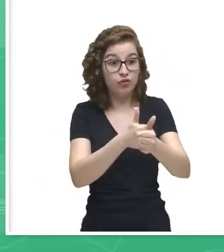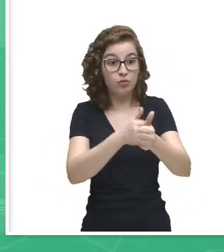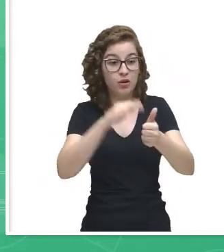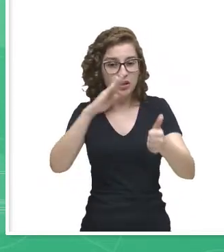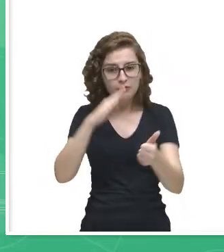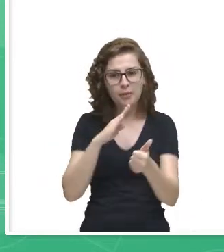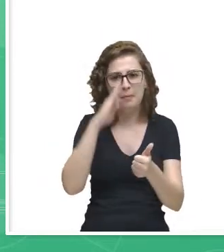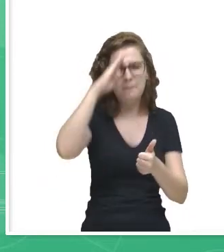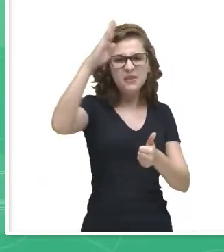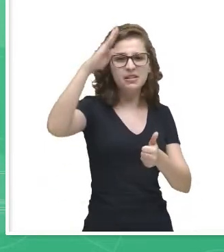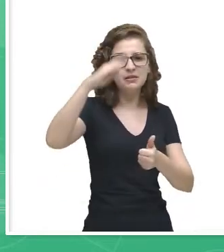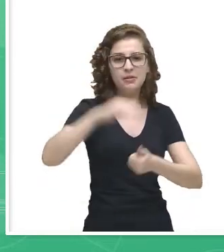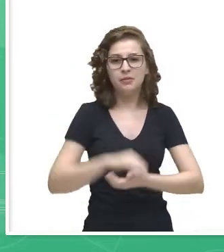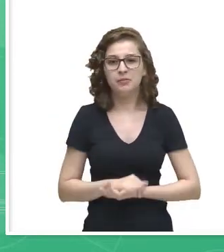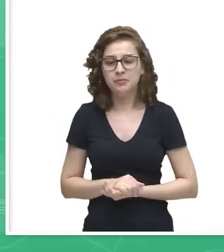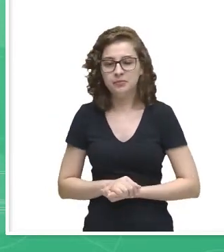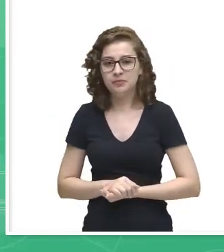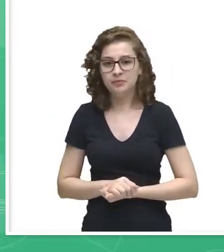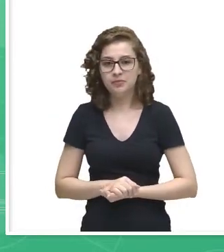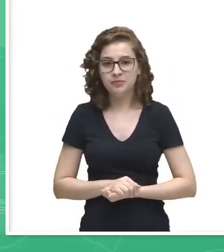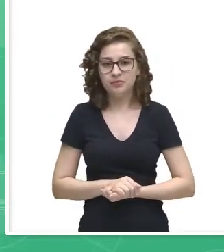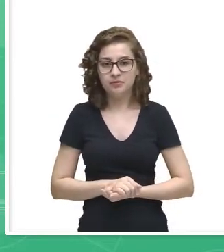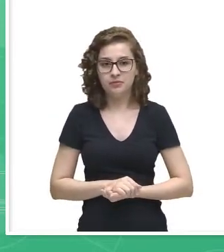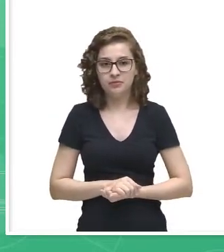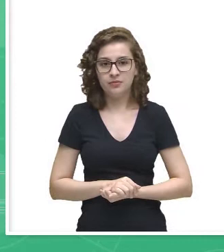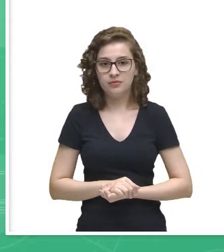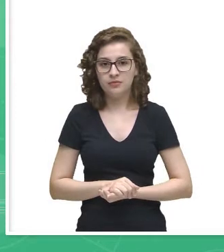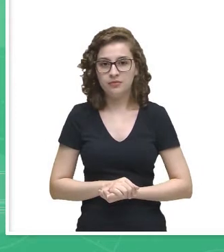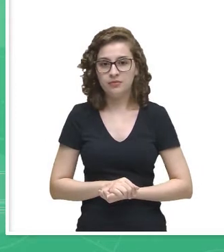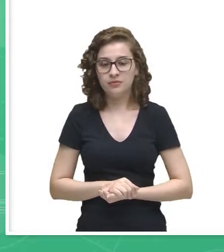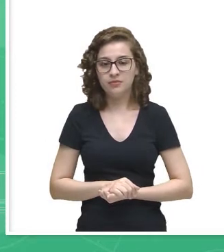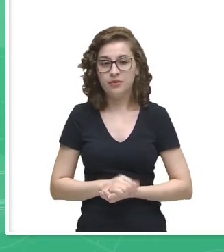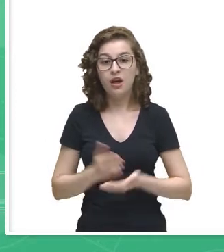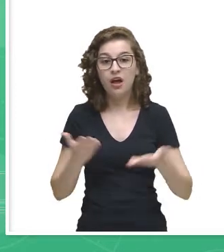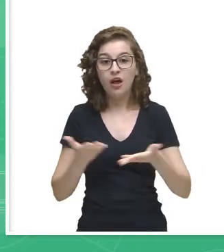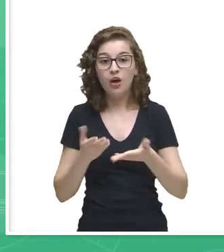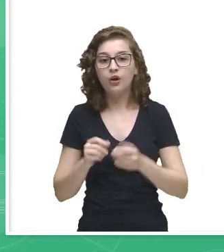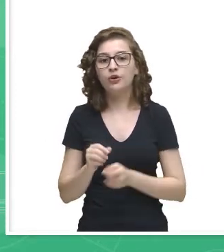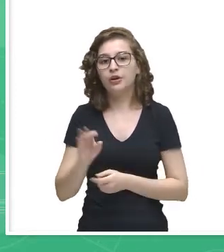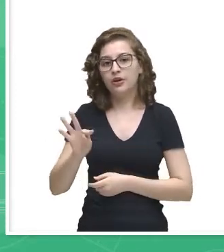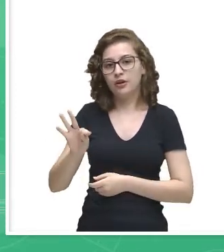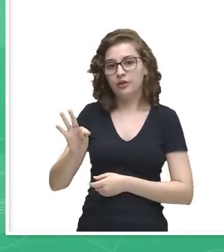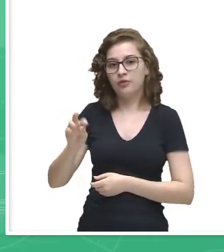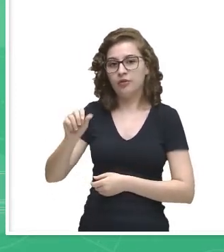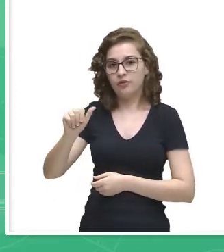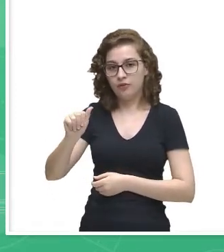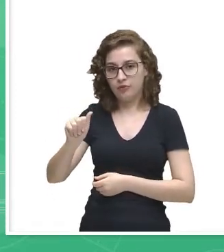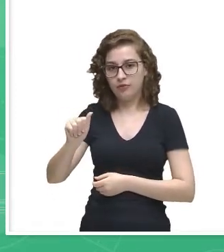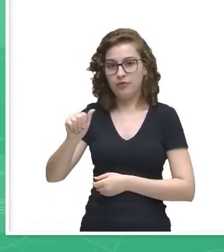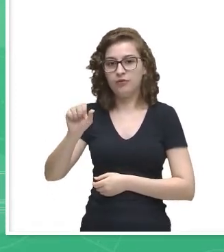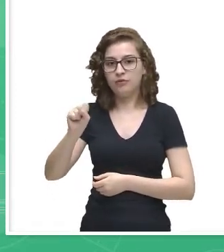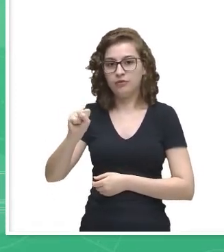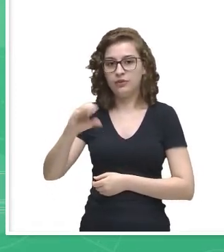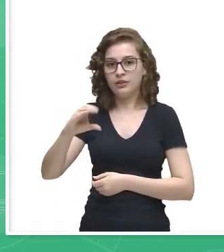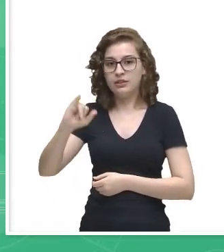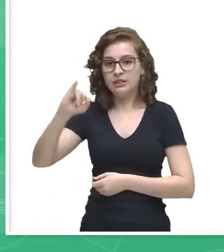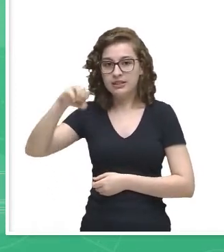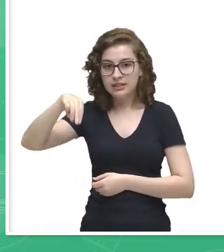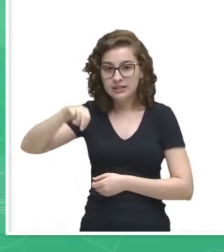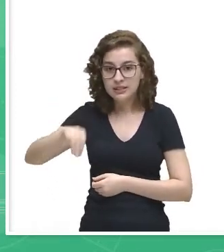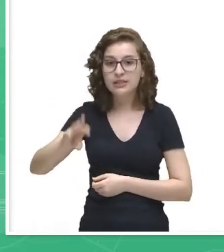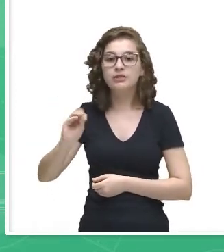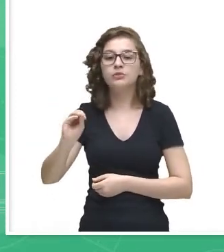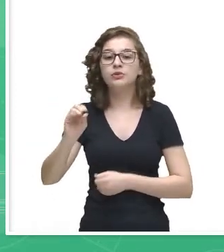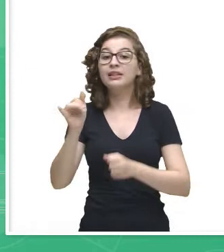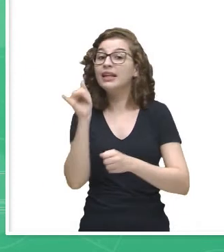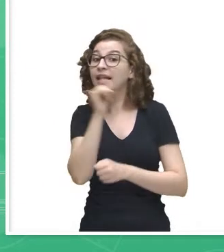além, né, das ideias de Mussolini. A gente vai ver que o fascismo na Itália, impulsionado pelas perdas materiais e